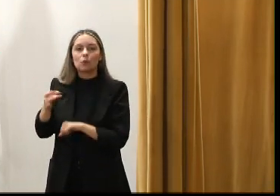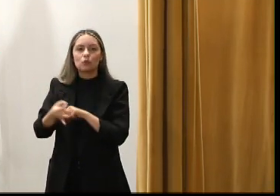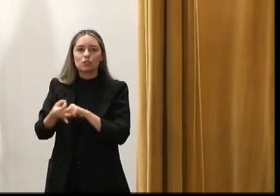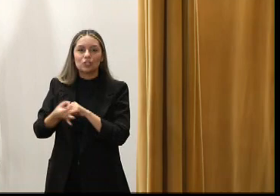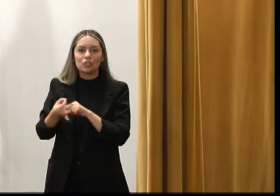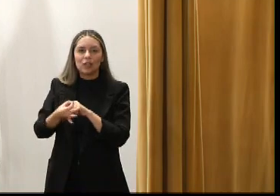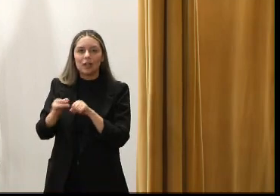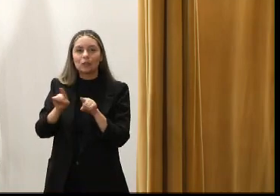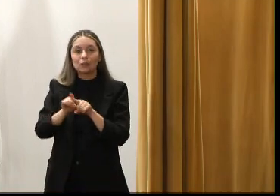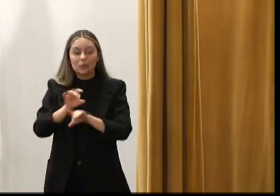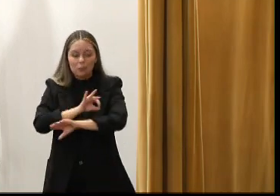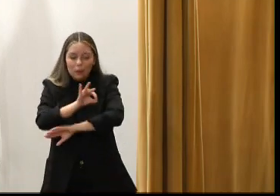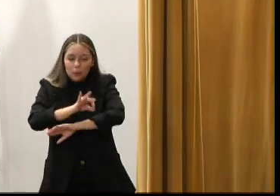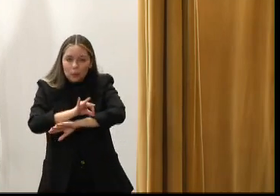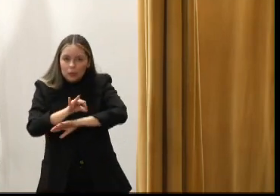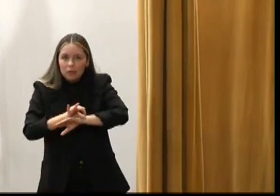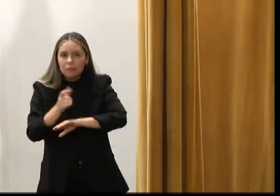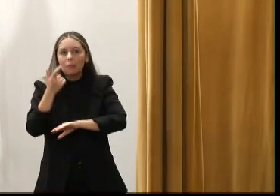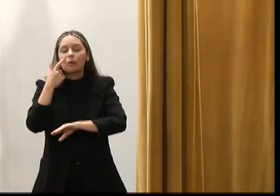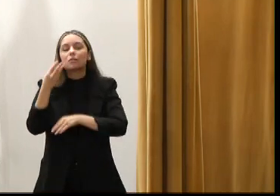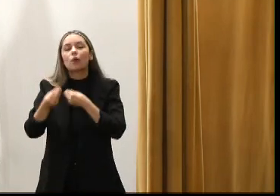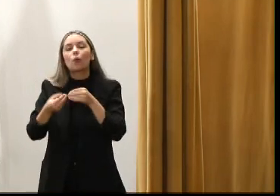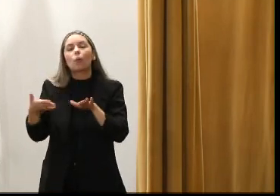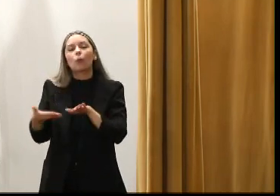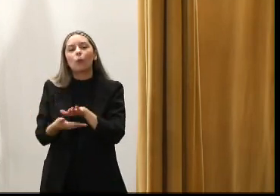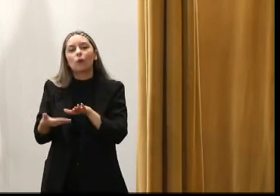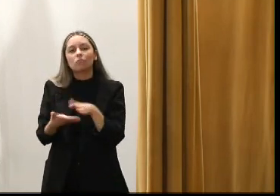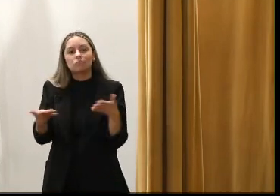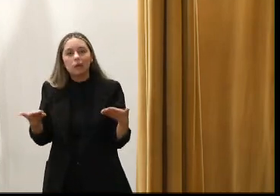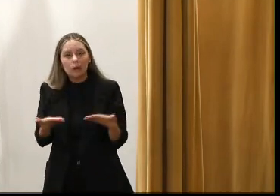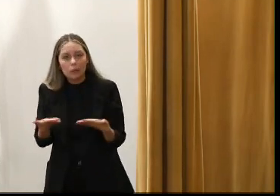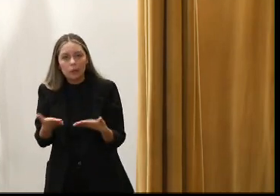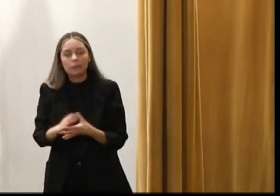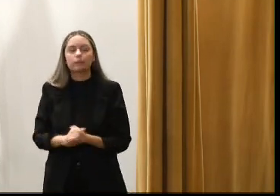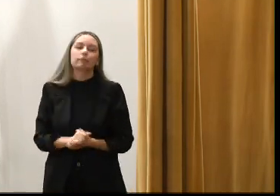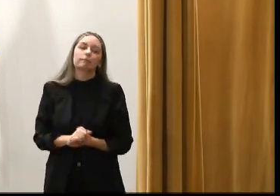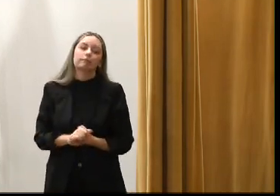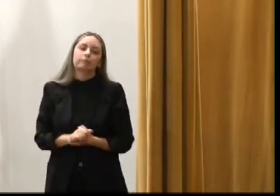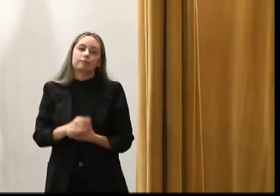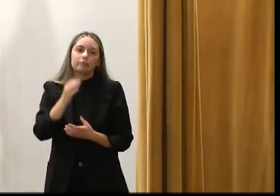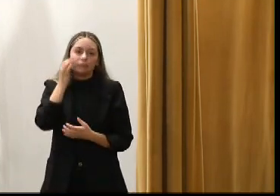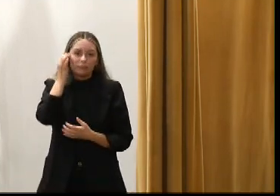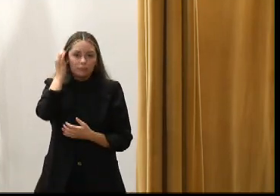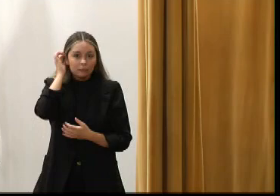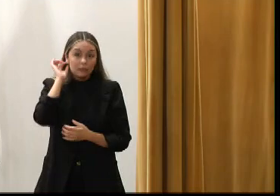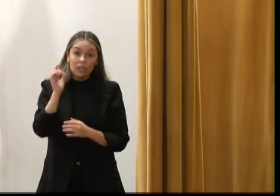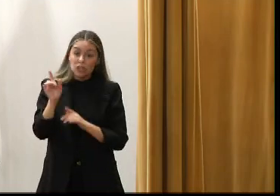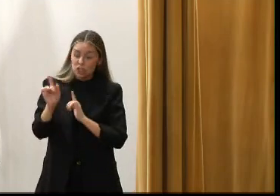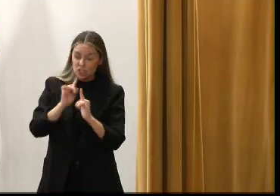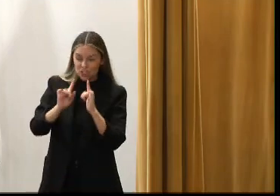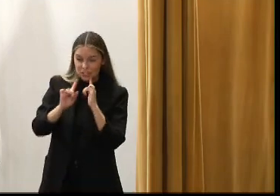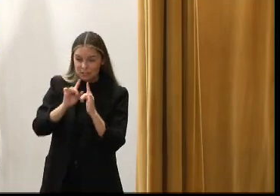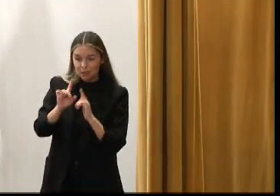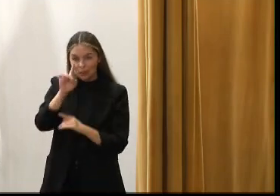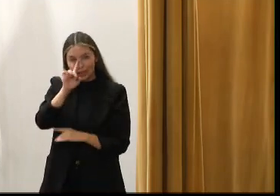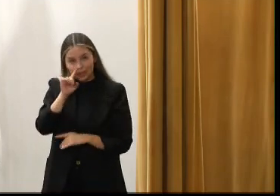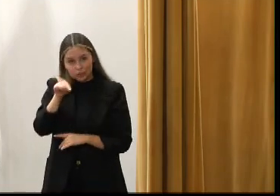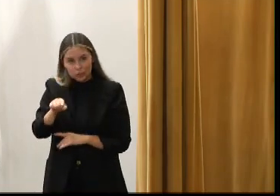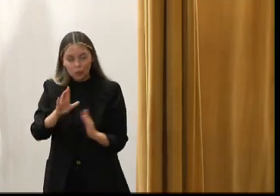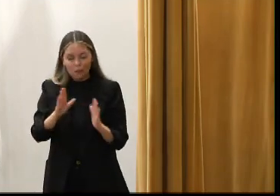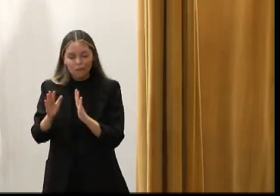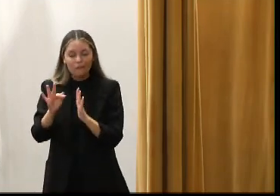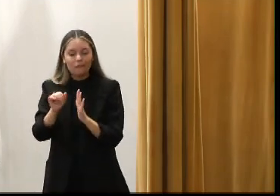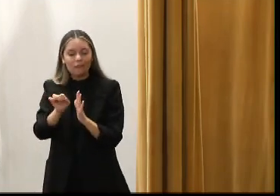para o urbanismo contemporaneamente. Essa gestão de risco deve estar na